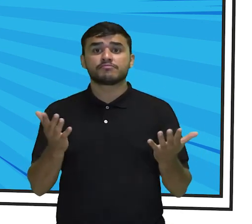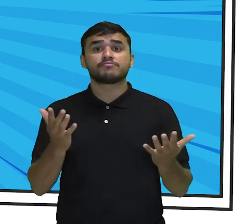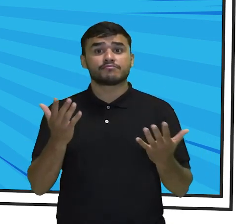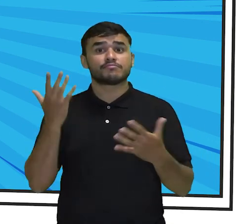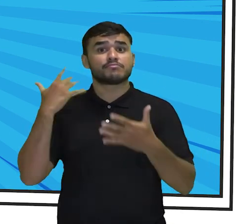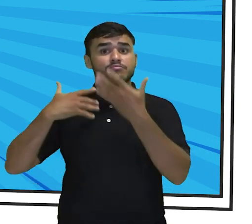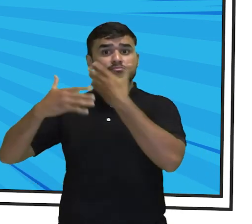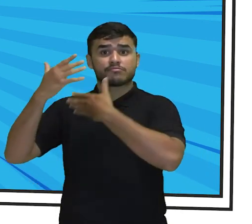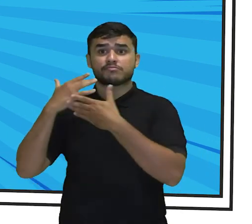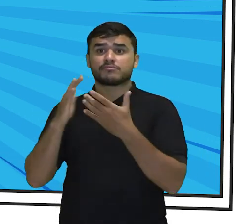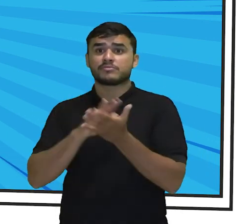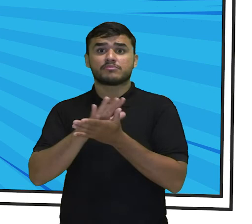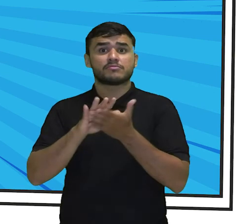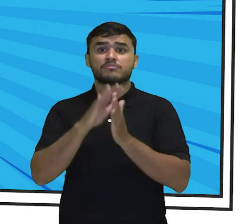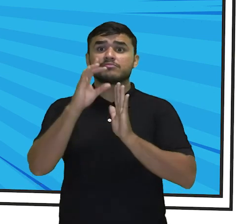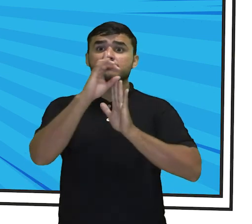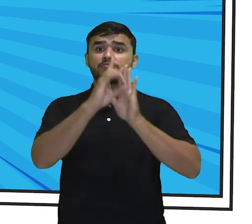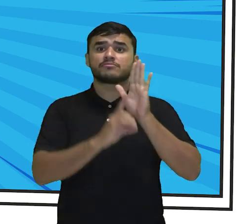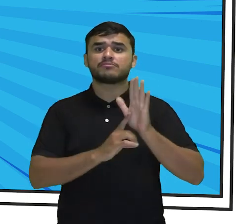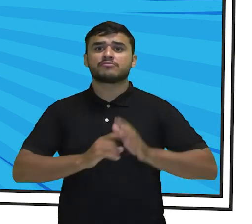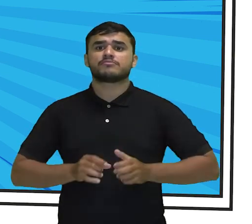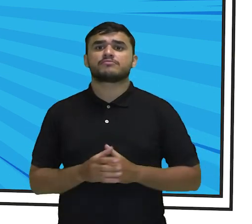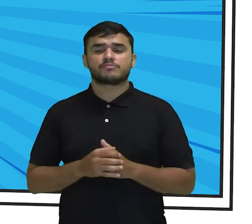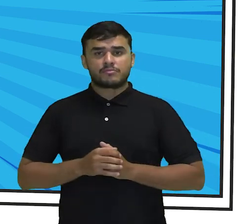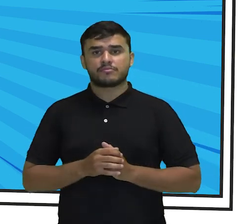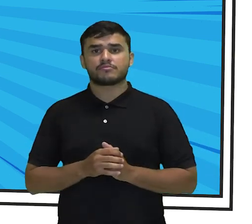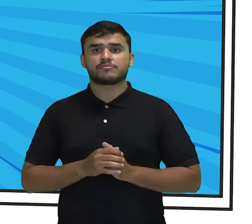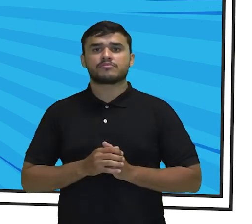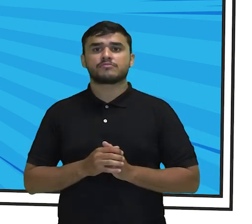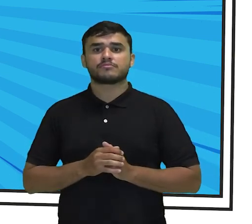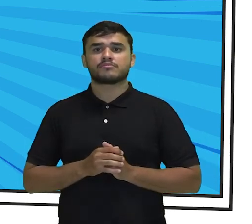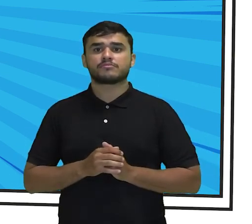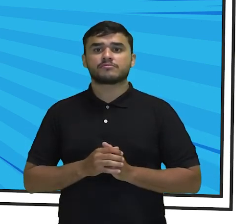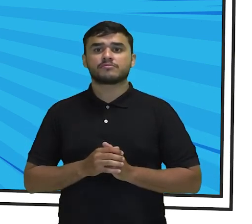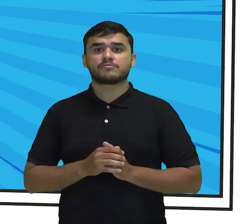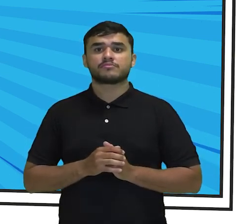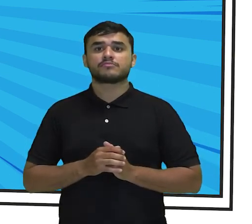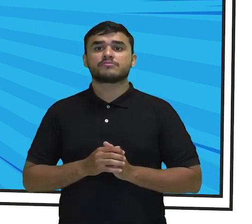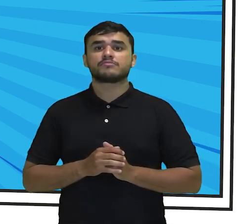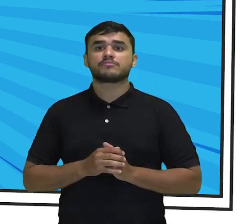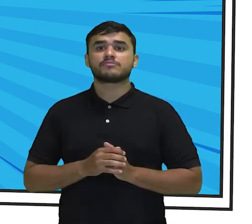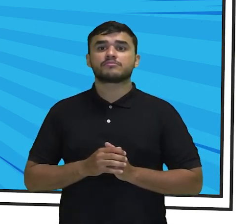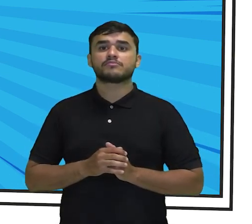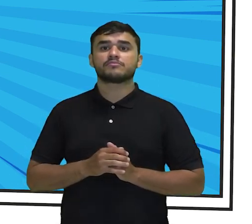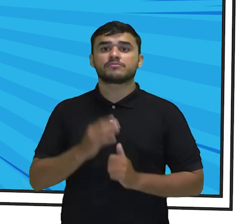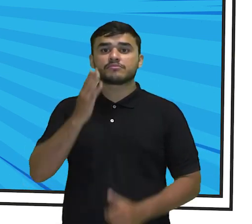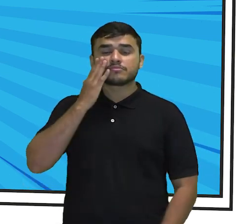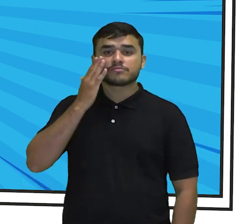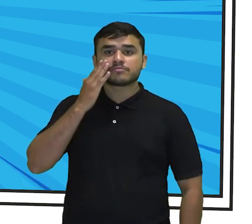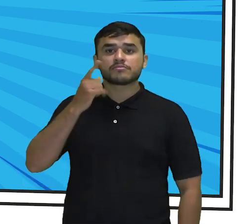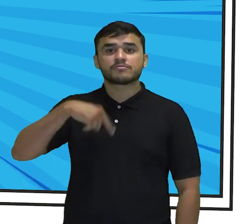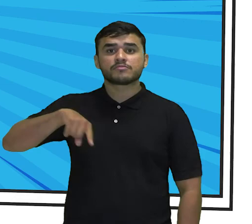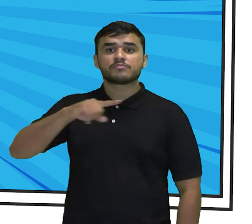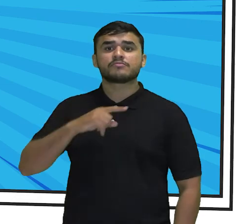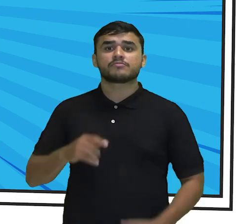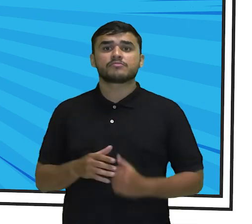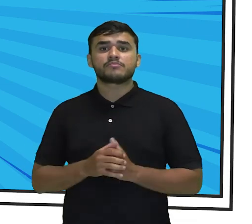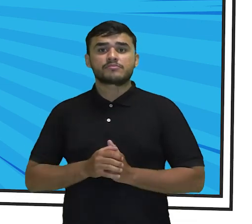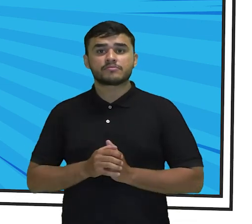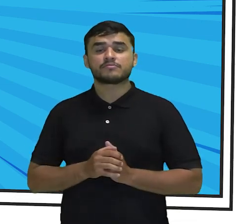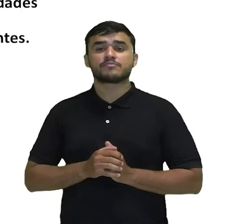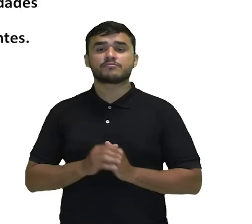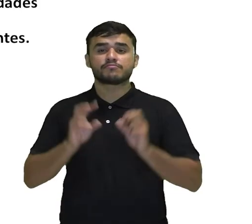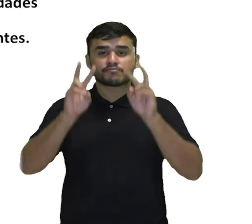deles tinham esses direitos. Para nós entrarmos no clima e finalizarmos nosso encontro de hoje, a